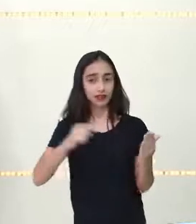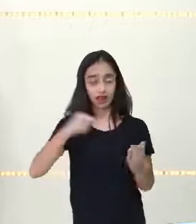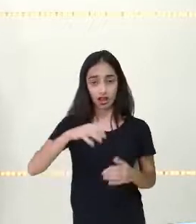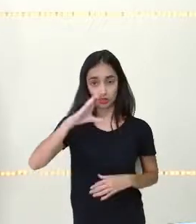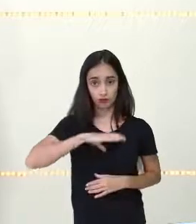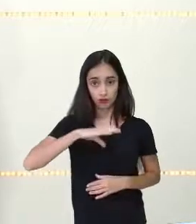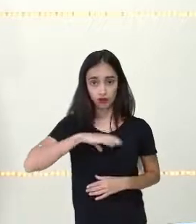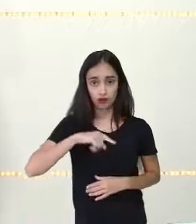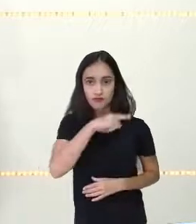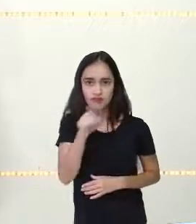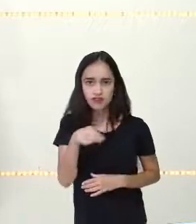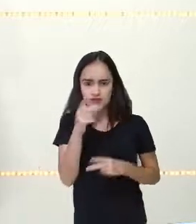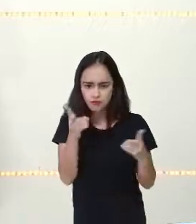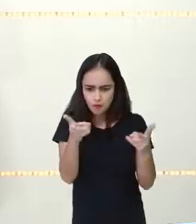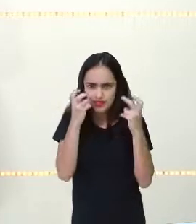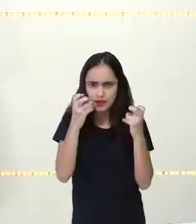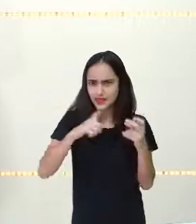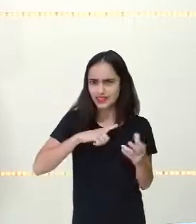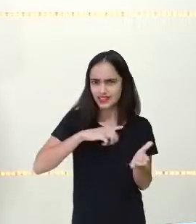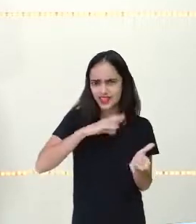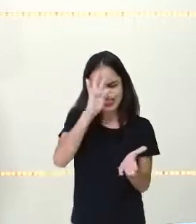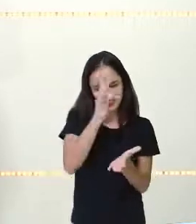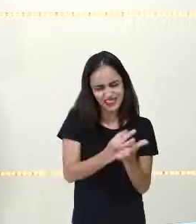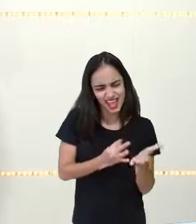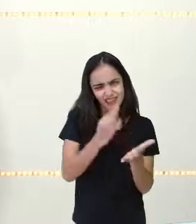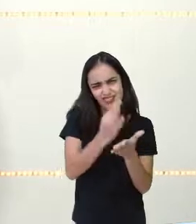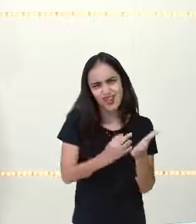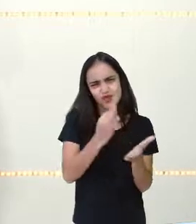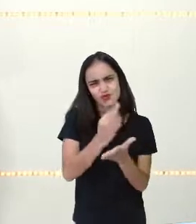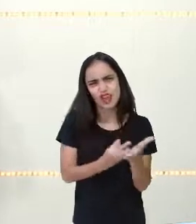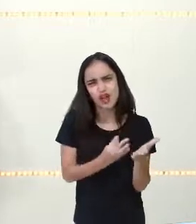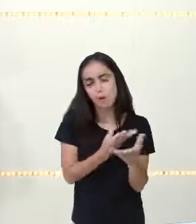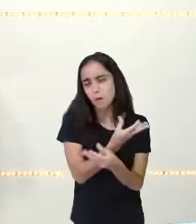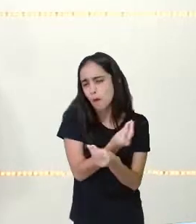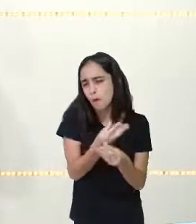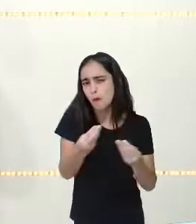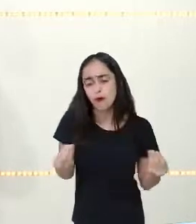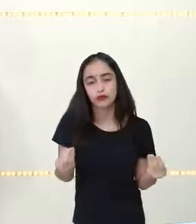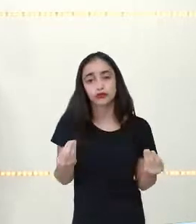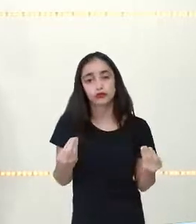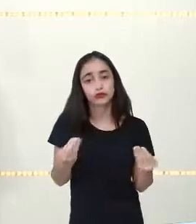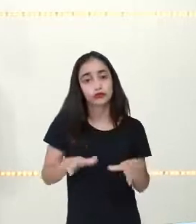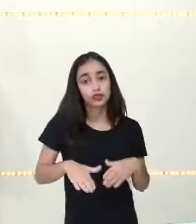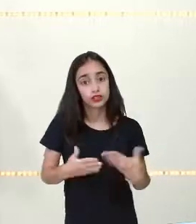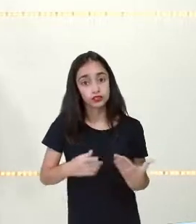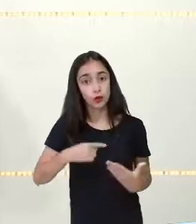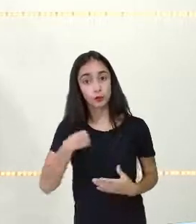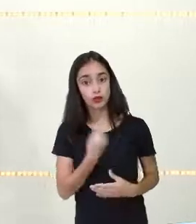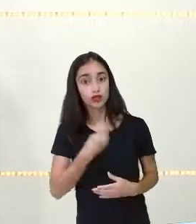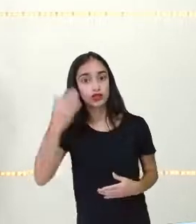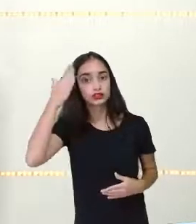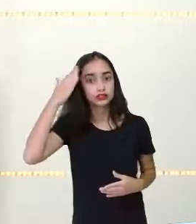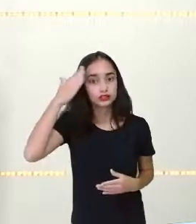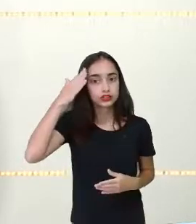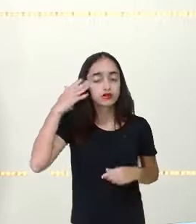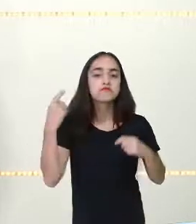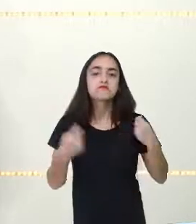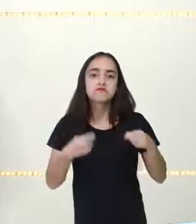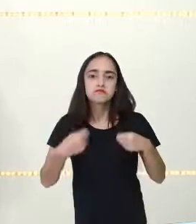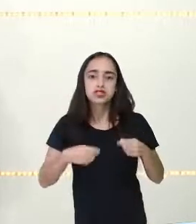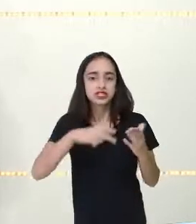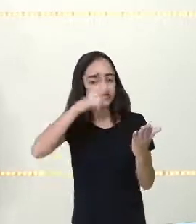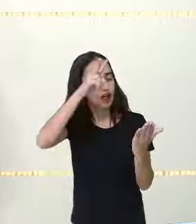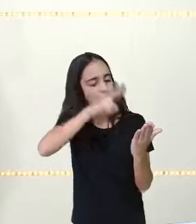bastante texto Então para que a gente entenda o que um texto quer dizer às vezes é necessário ler o mais de uma vez